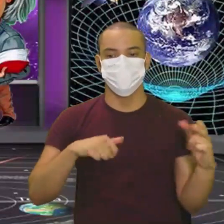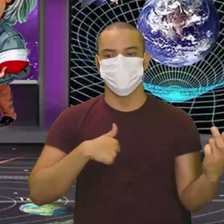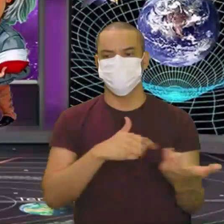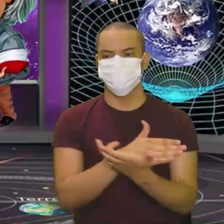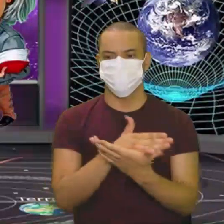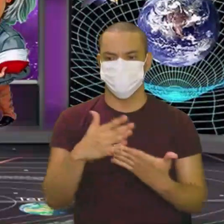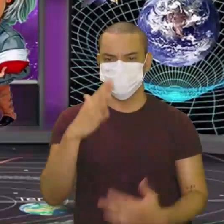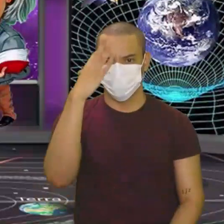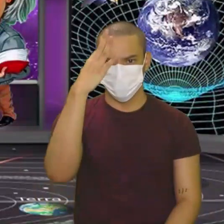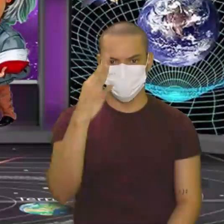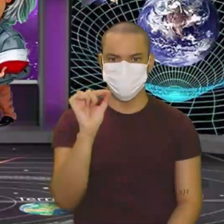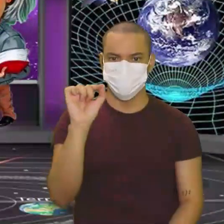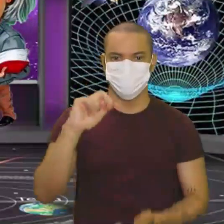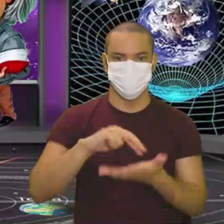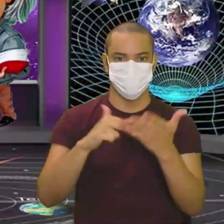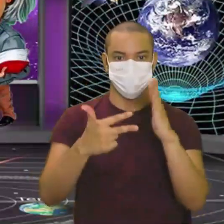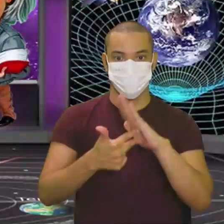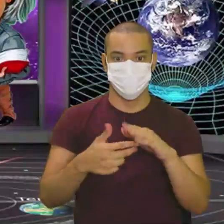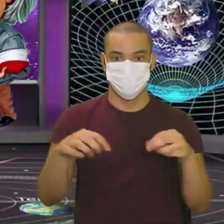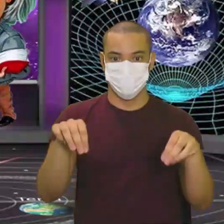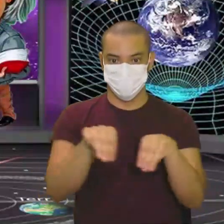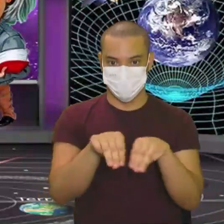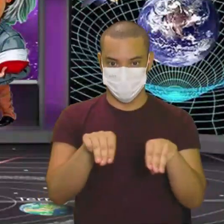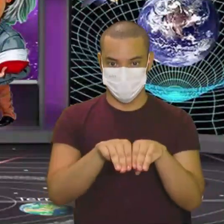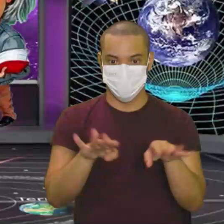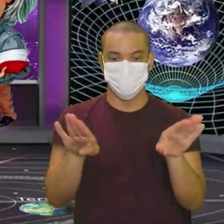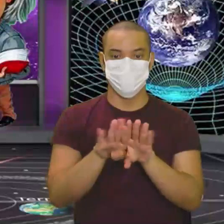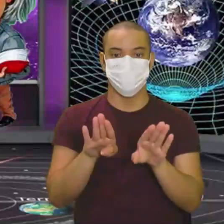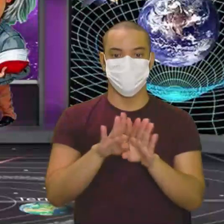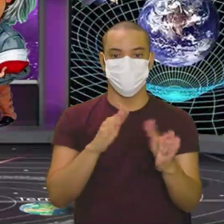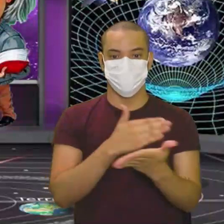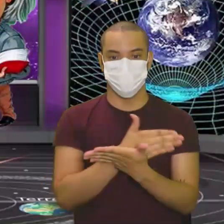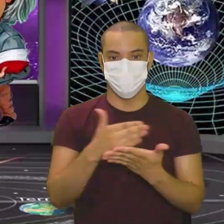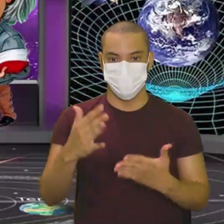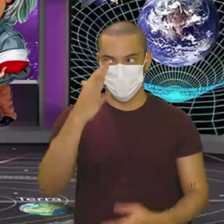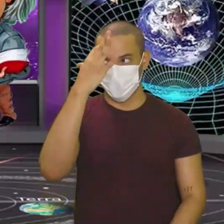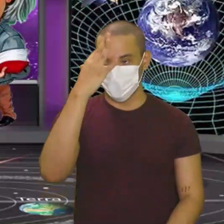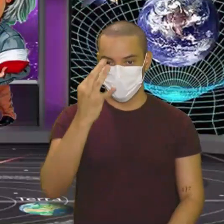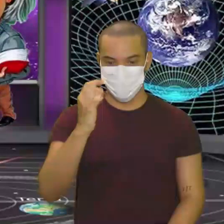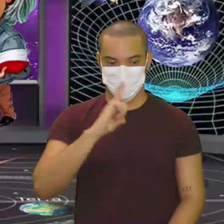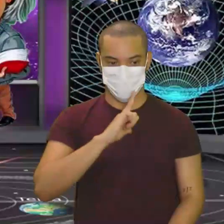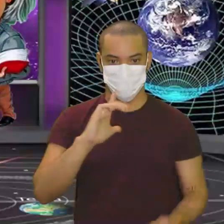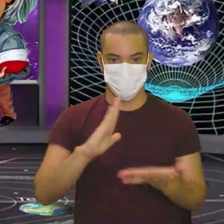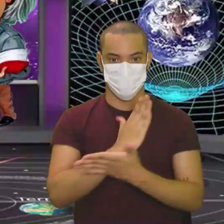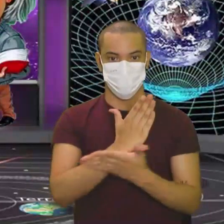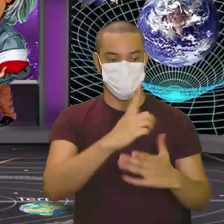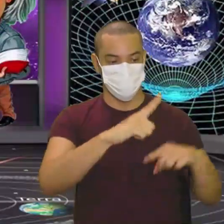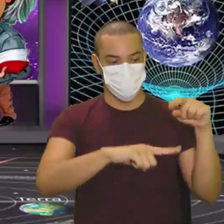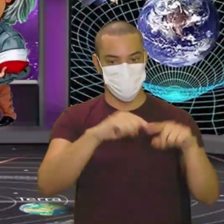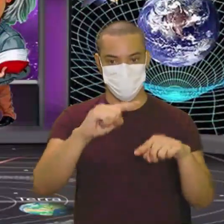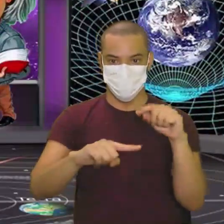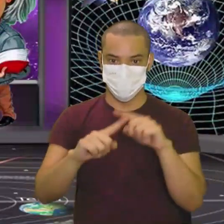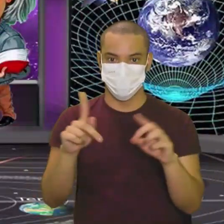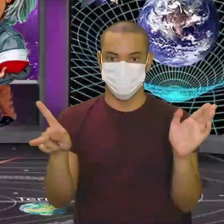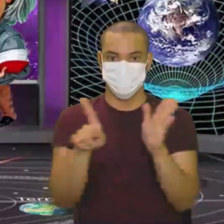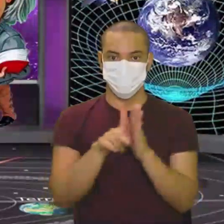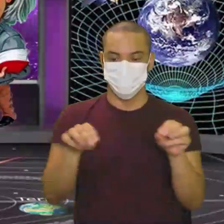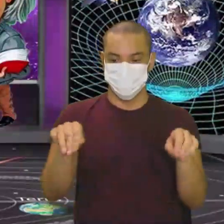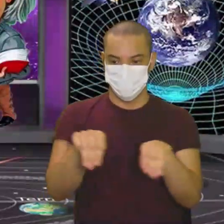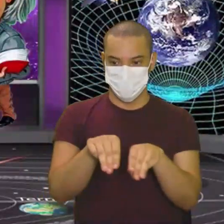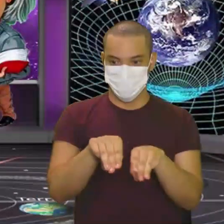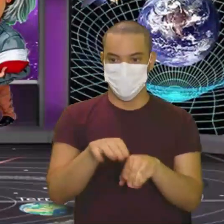a entender o que que é o magnetismo começamos também a entender que tem materiais que tem propriedades magnéticas